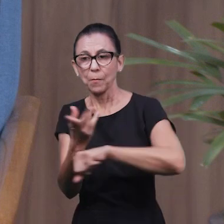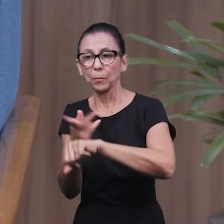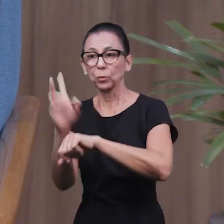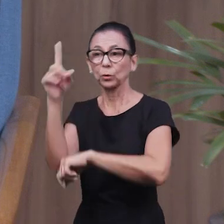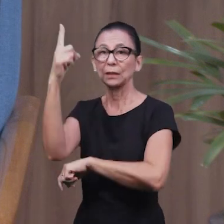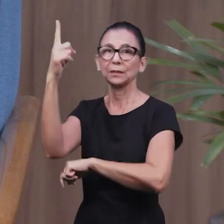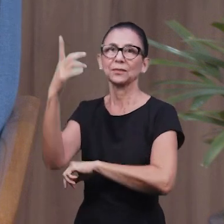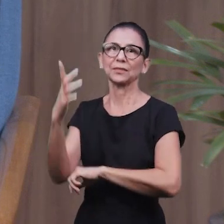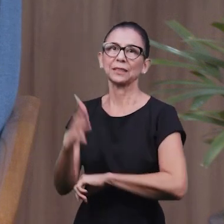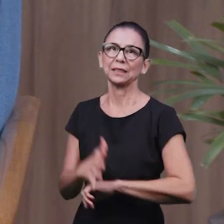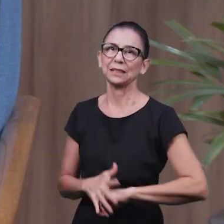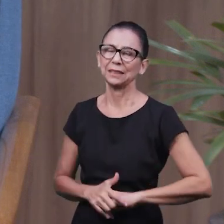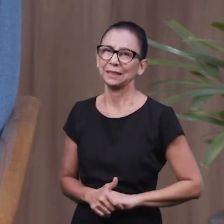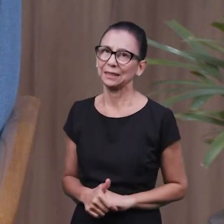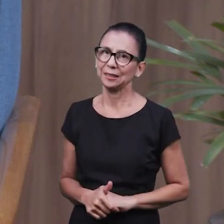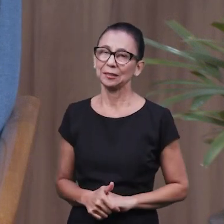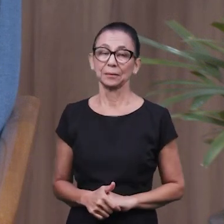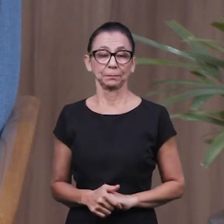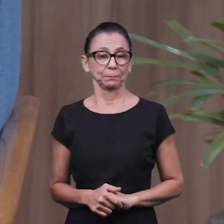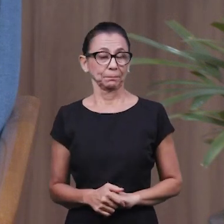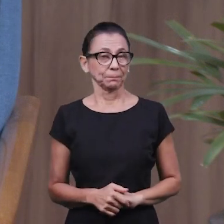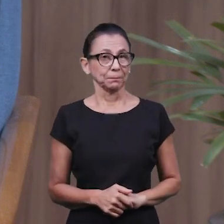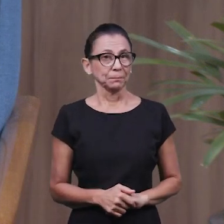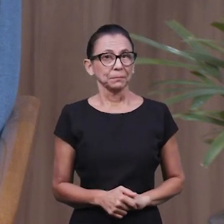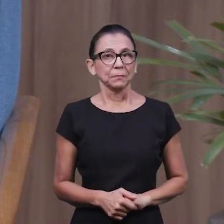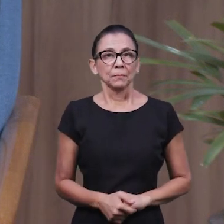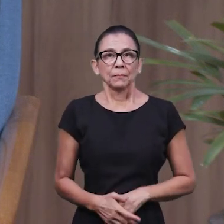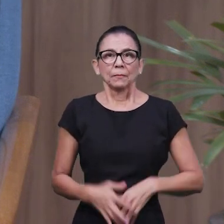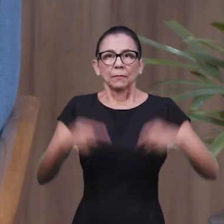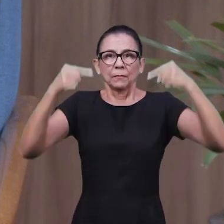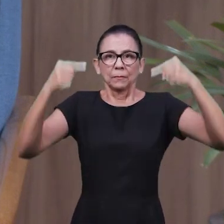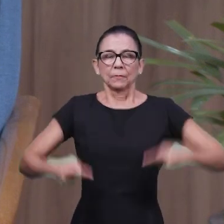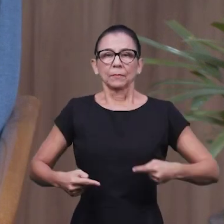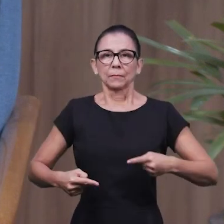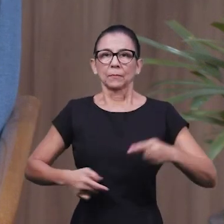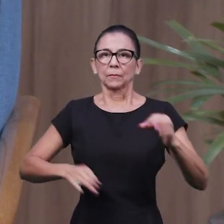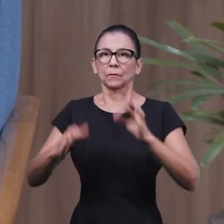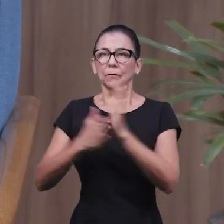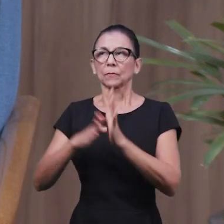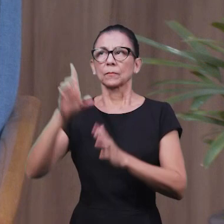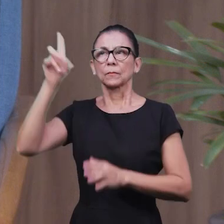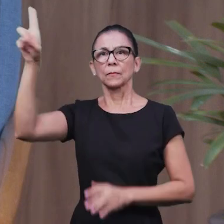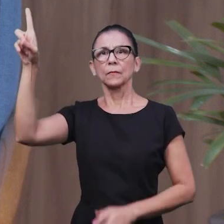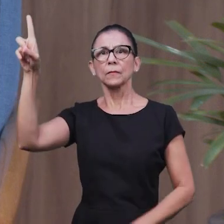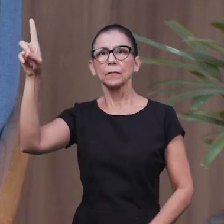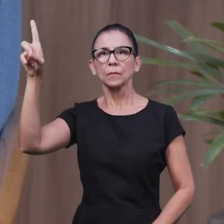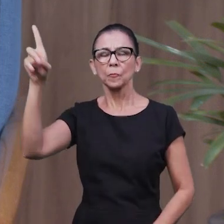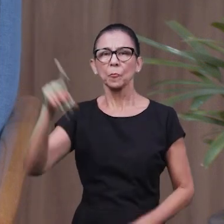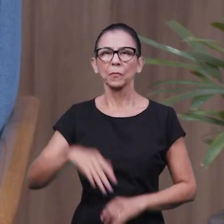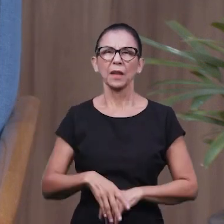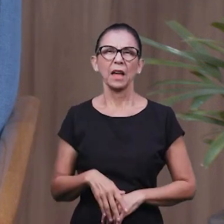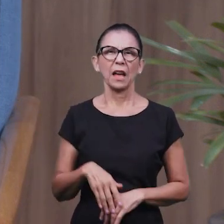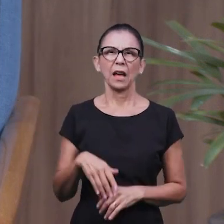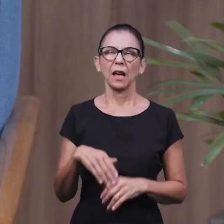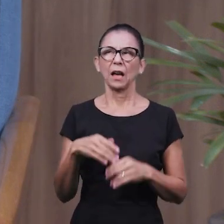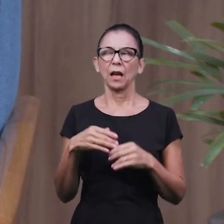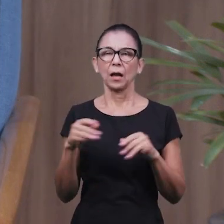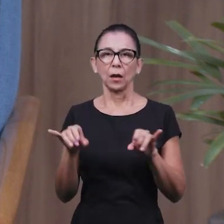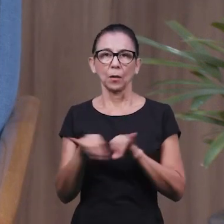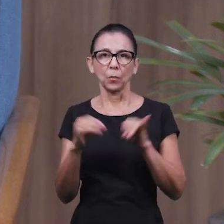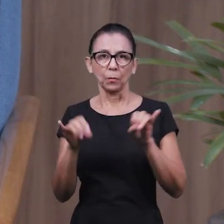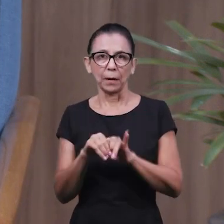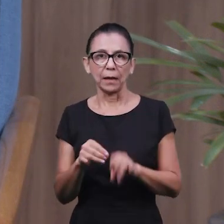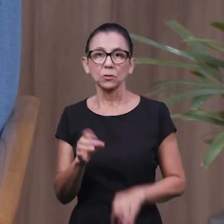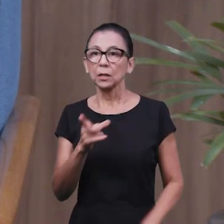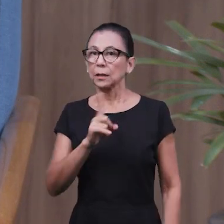gente não pode lidar com a oposição ao projeto como sendo uma coisa sem importância, que não vai trazer prejuízo.